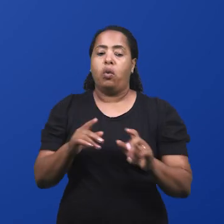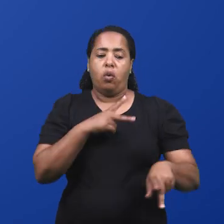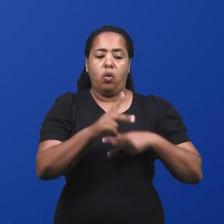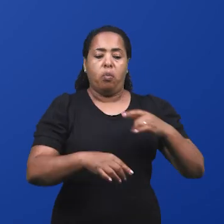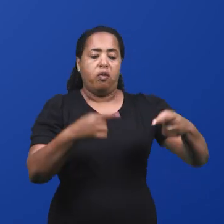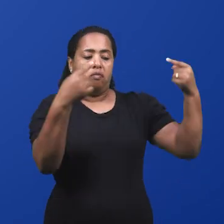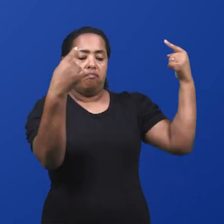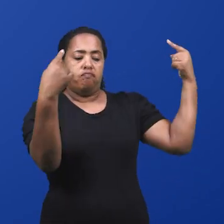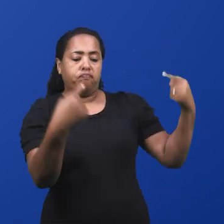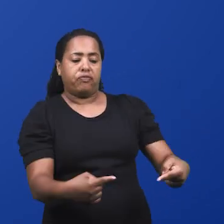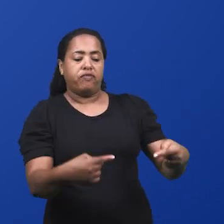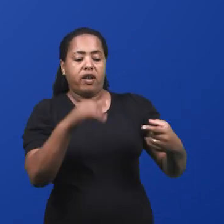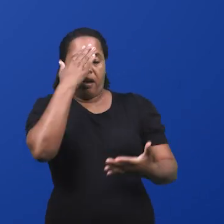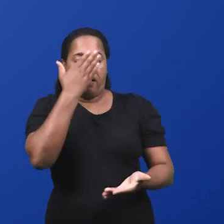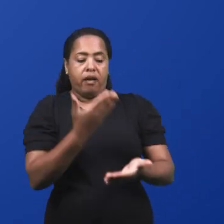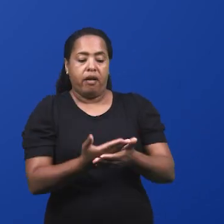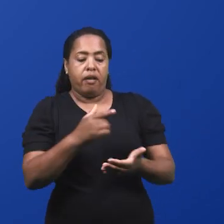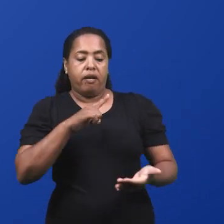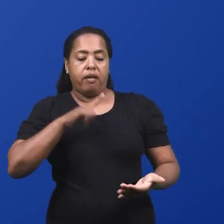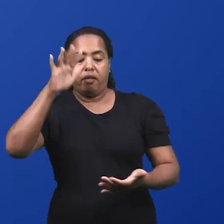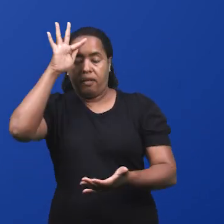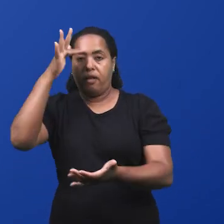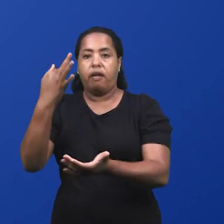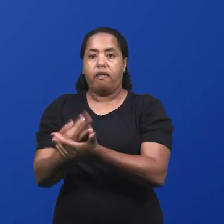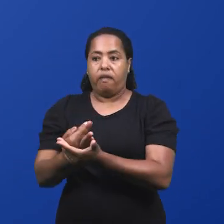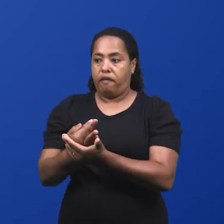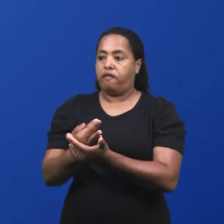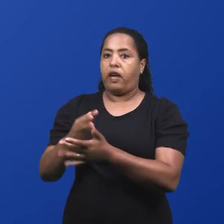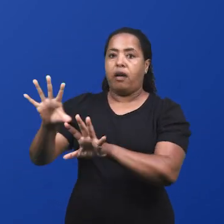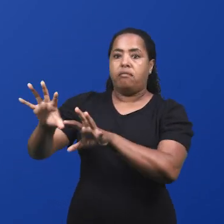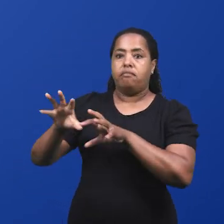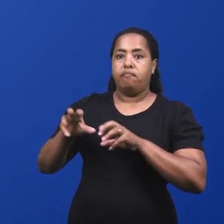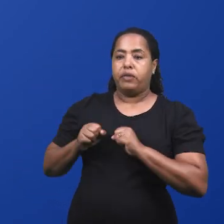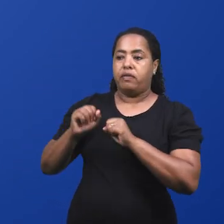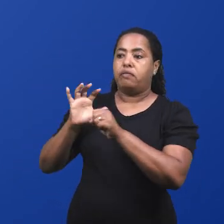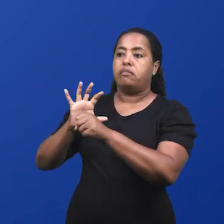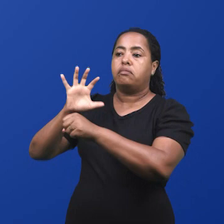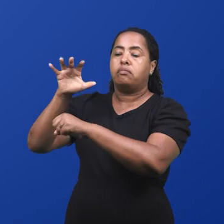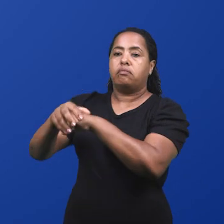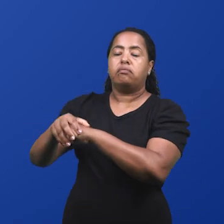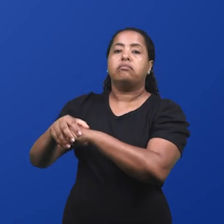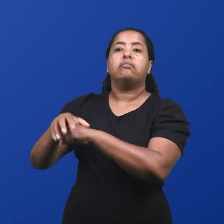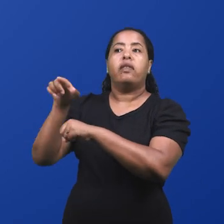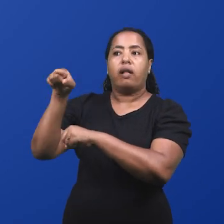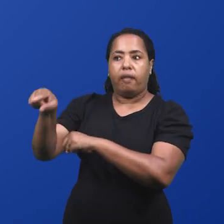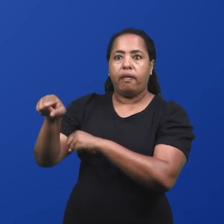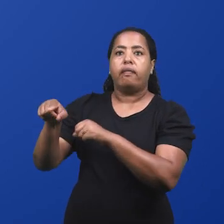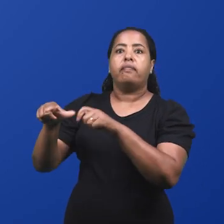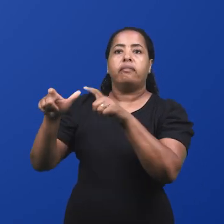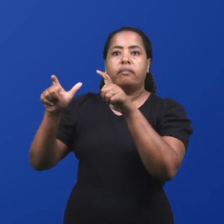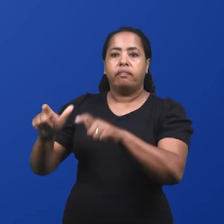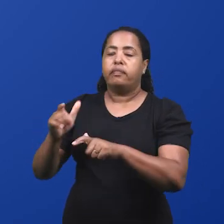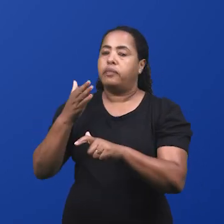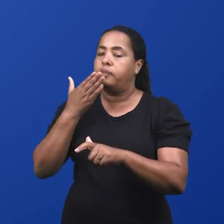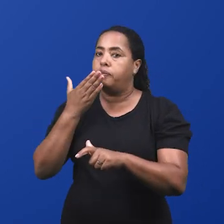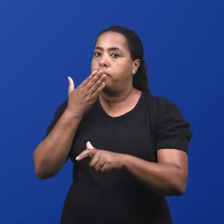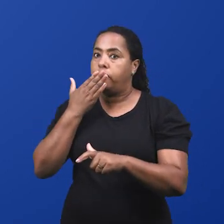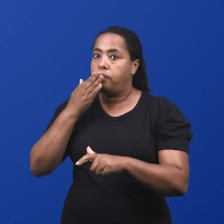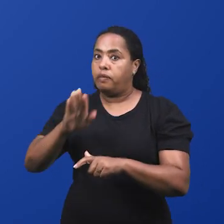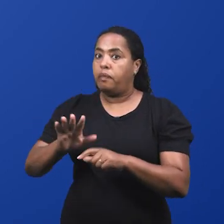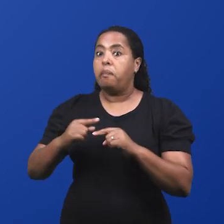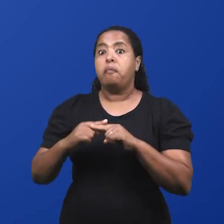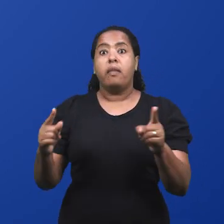a crer, a ter fé, que tinham a posse da terra prometida, mas precisavam de